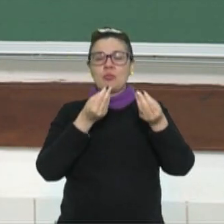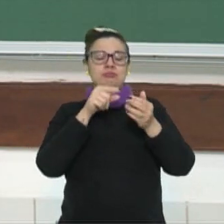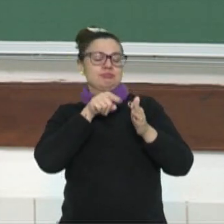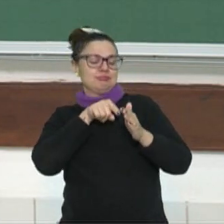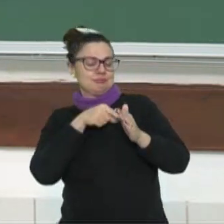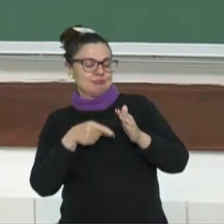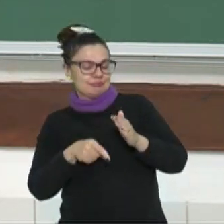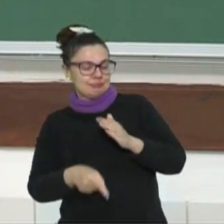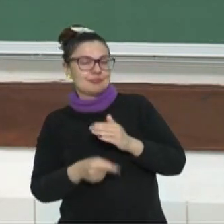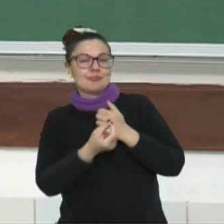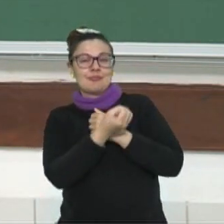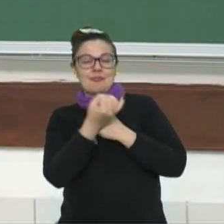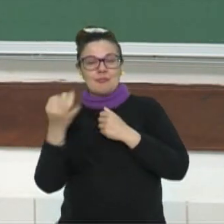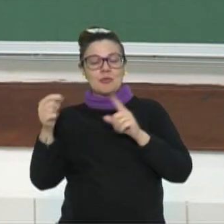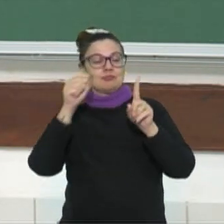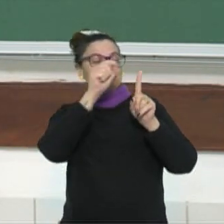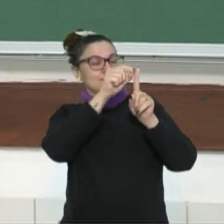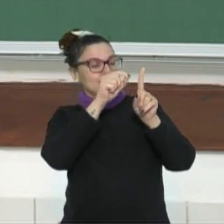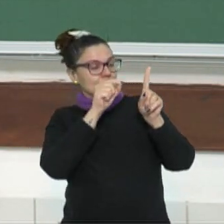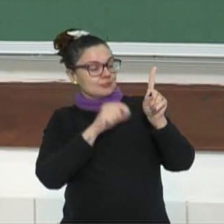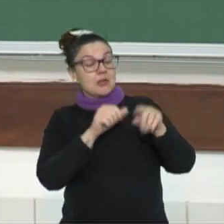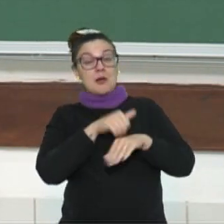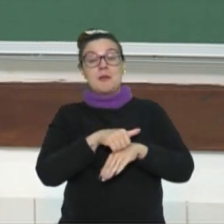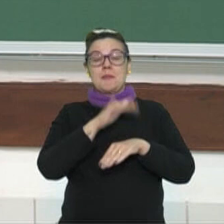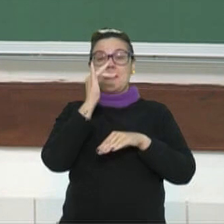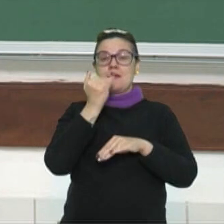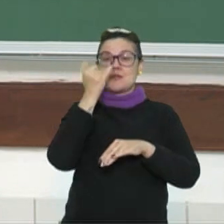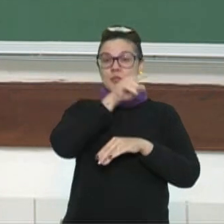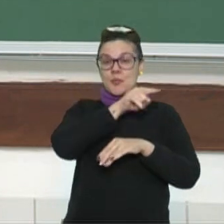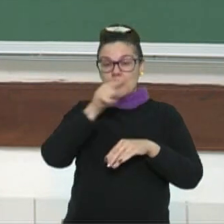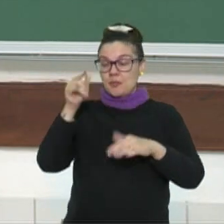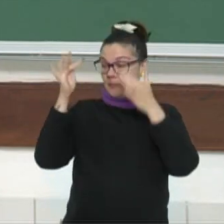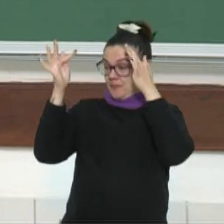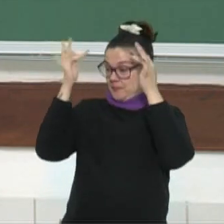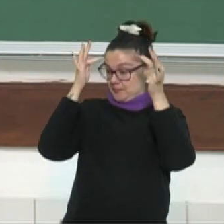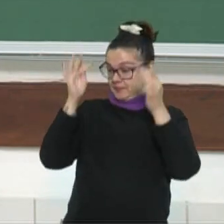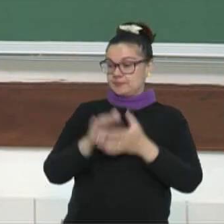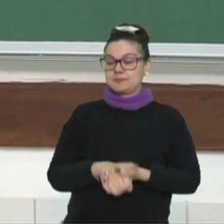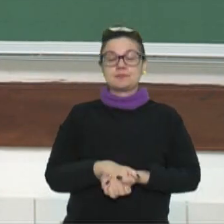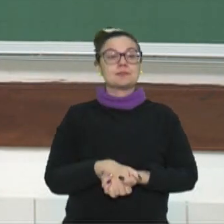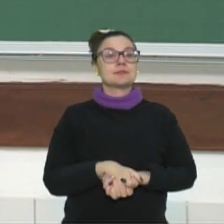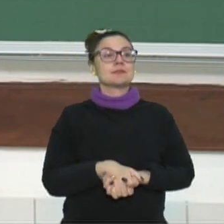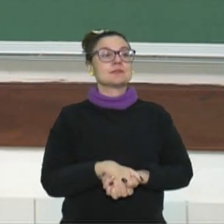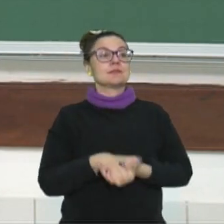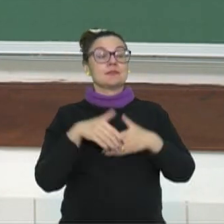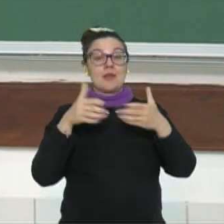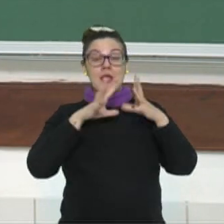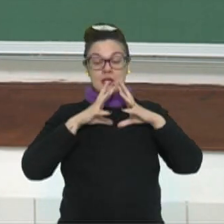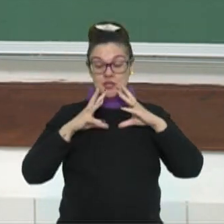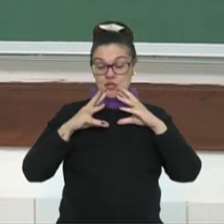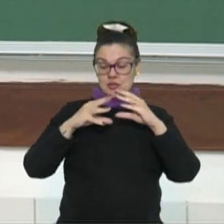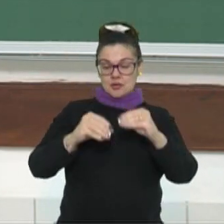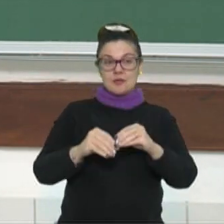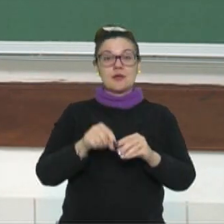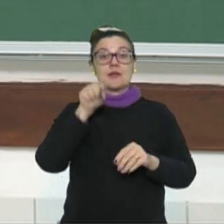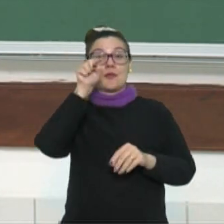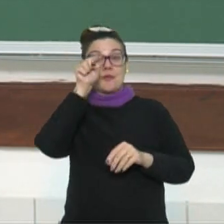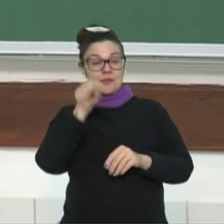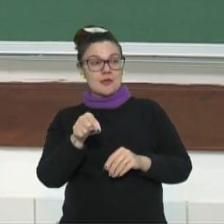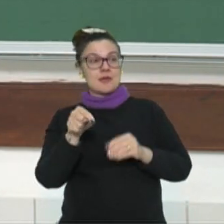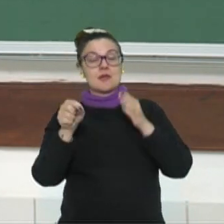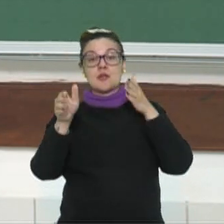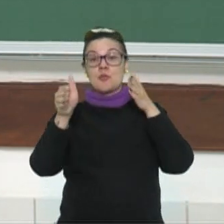aprofundar um pouco mais essas questões mais pertinentes a cada um desses filósofos e dessas reflexões gerais. Nesse